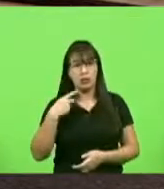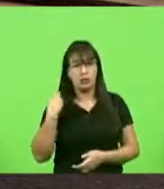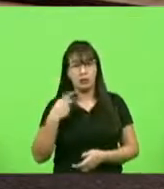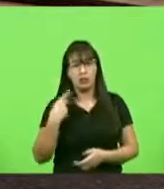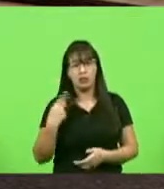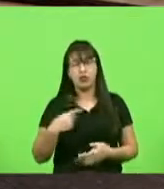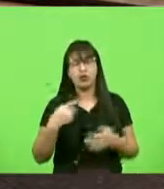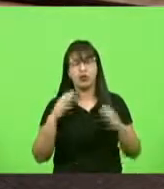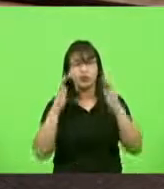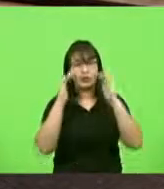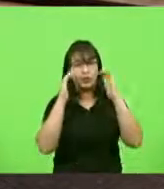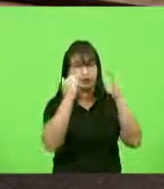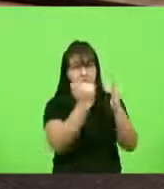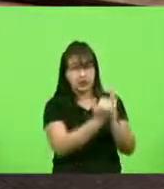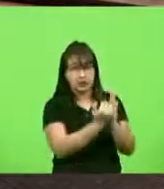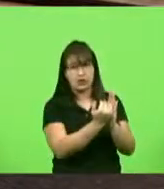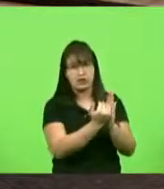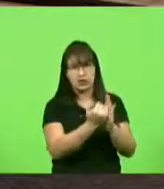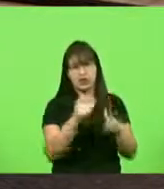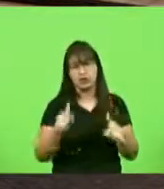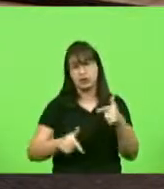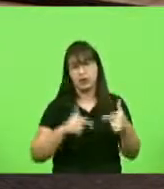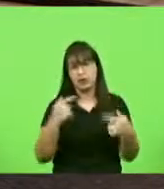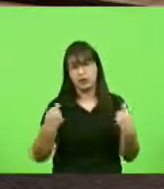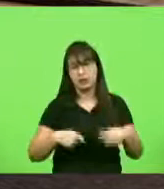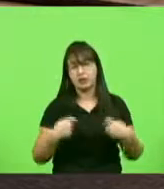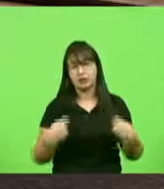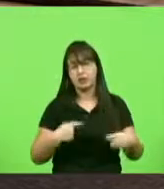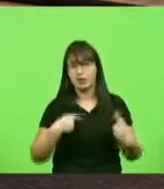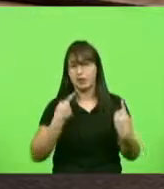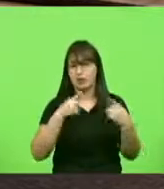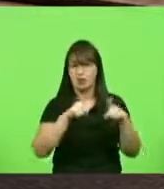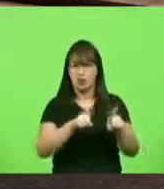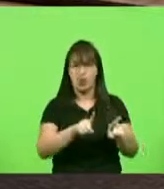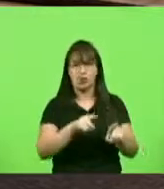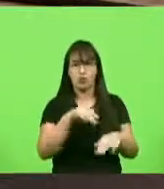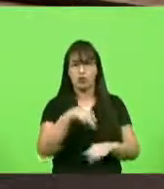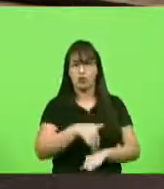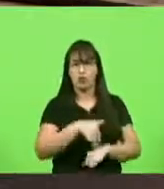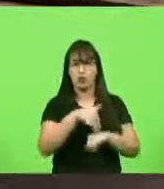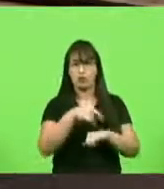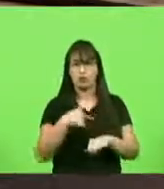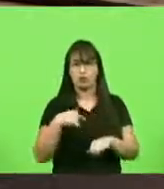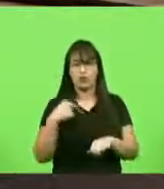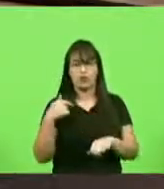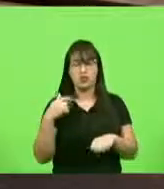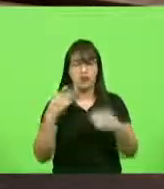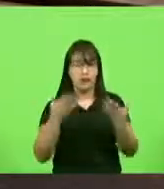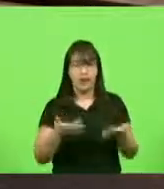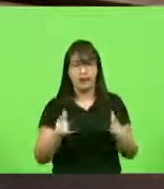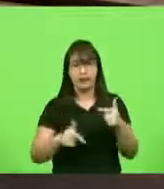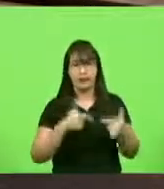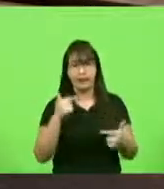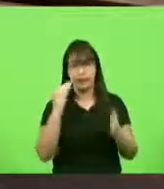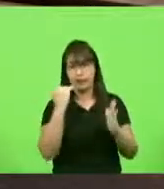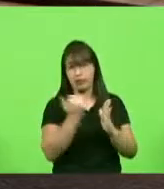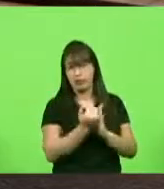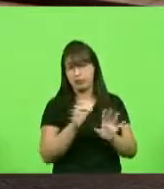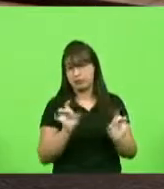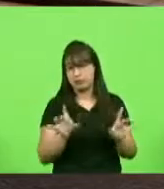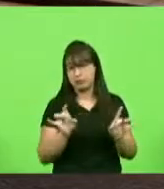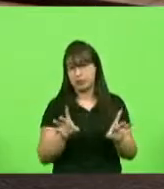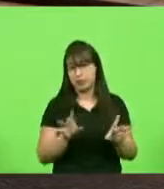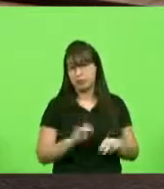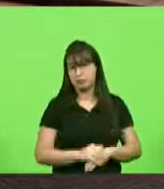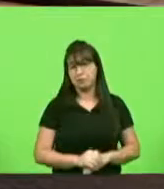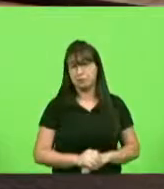a sua obrigação. Por isso, voto contra essas moções por alguém que simplesmente cumpriu com a sua obrigação, no caso